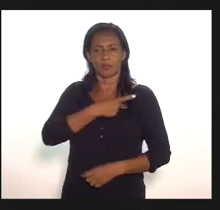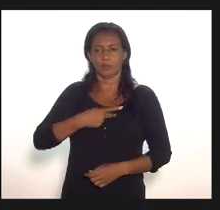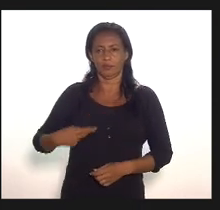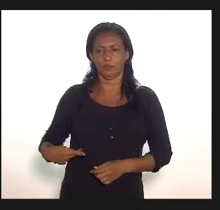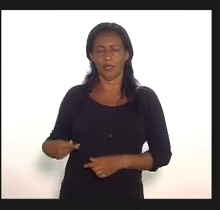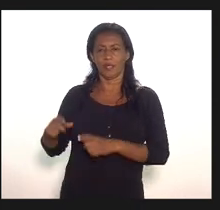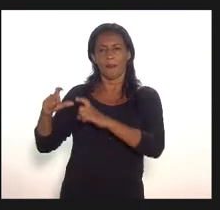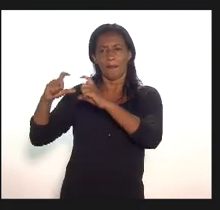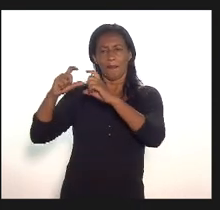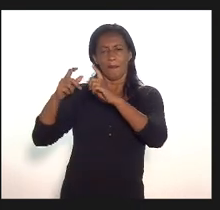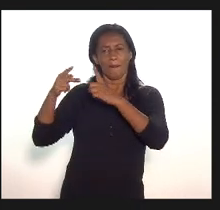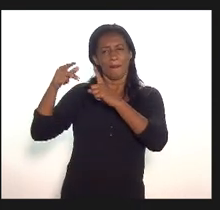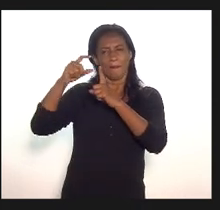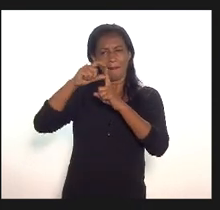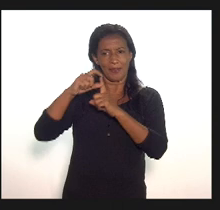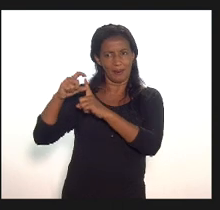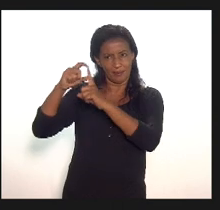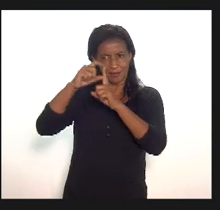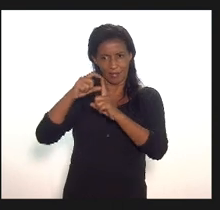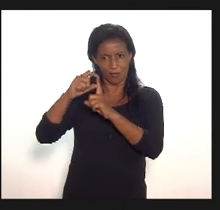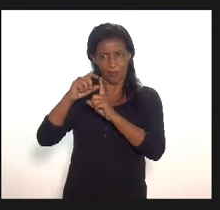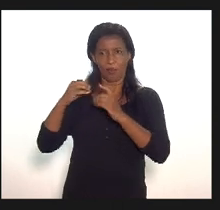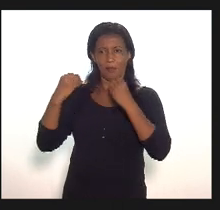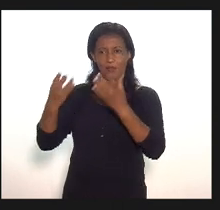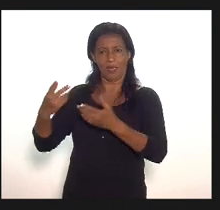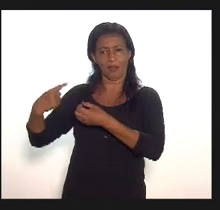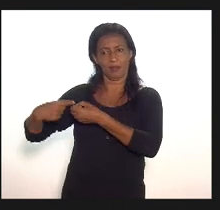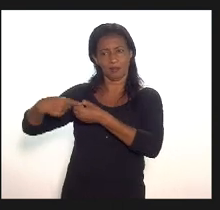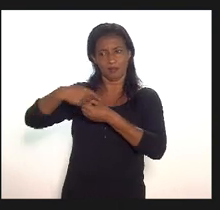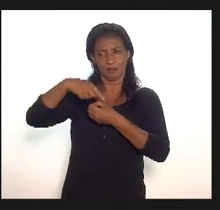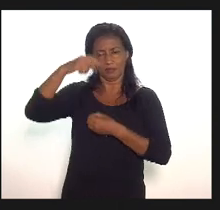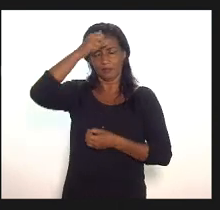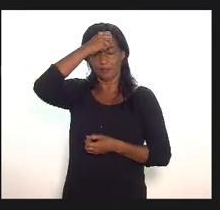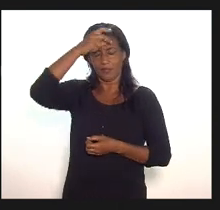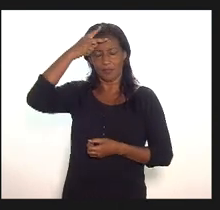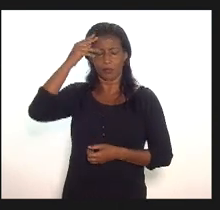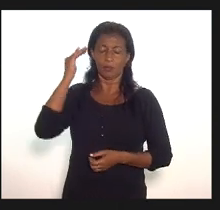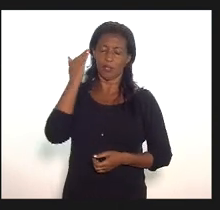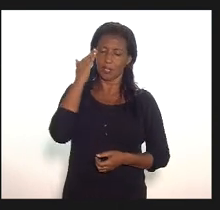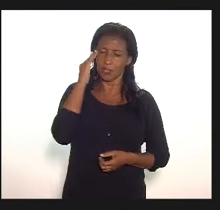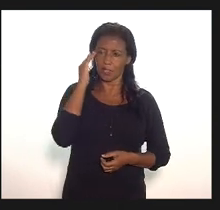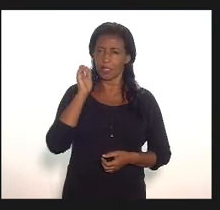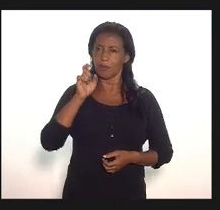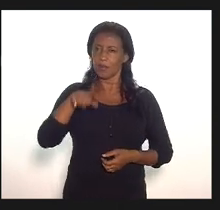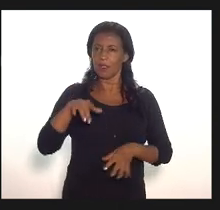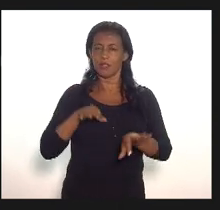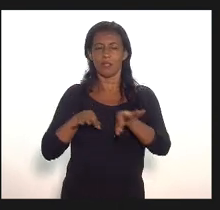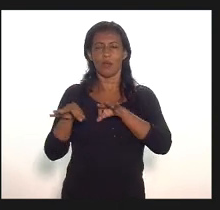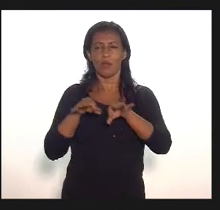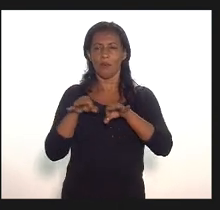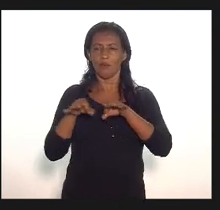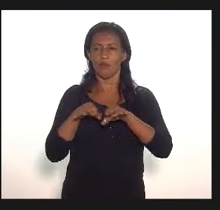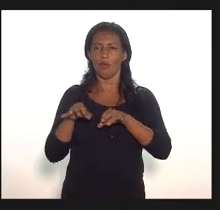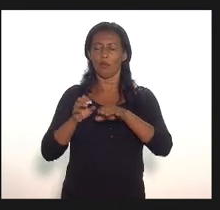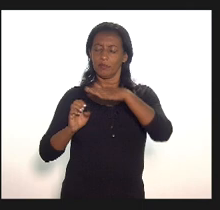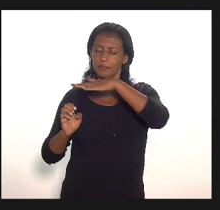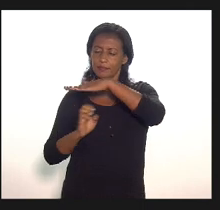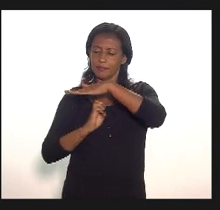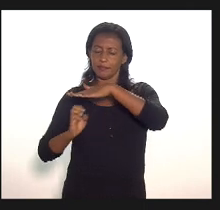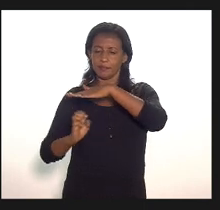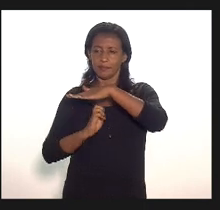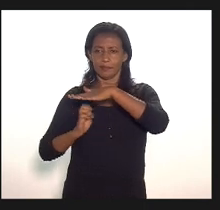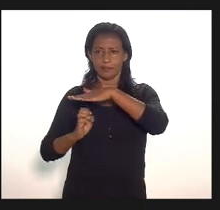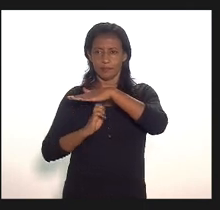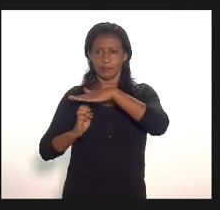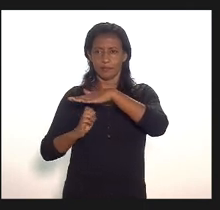plataforma educacional adotada no município. Entendemos que esta é uma forma dessas empresas que atuam